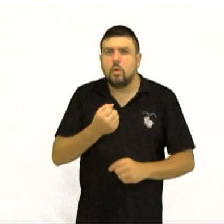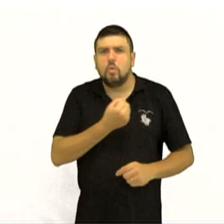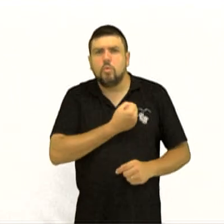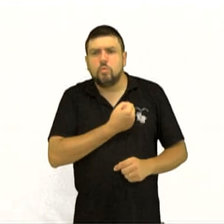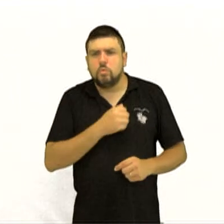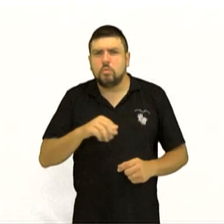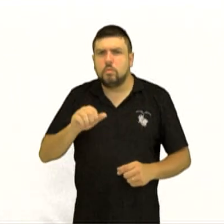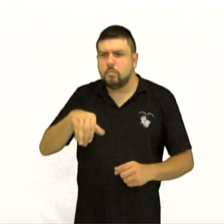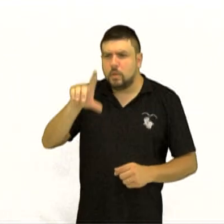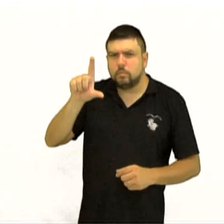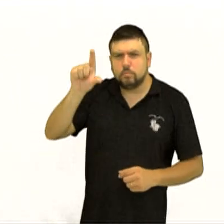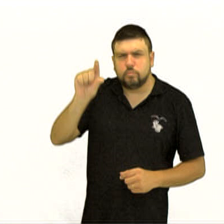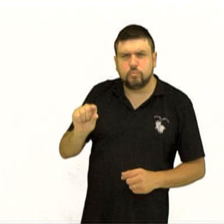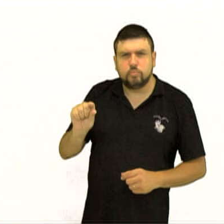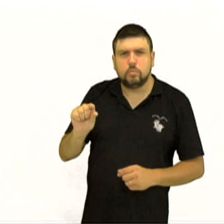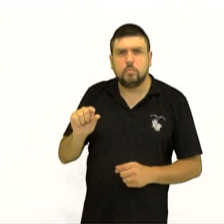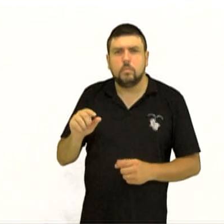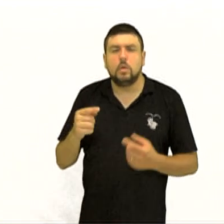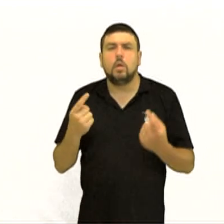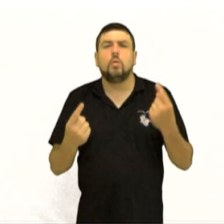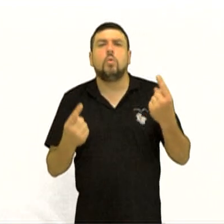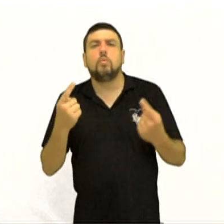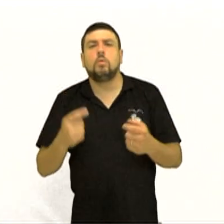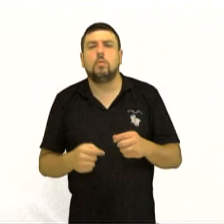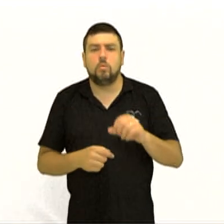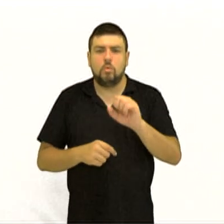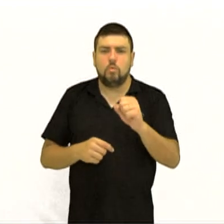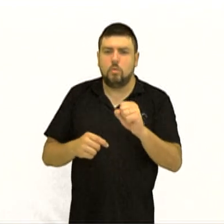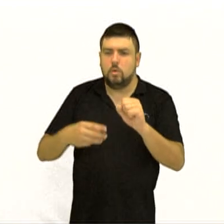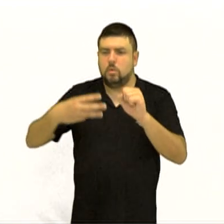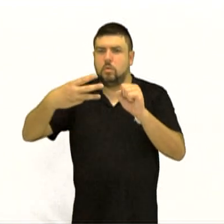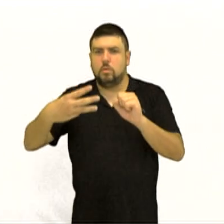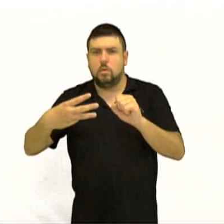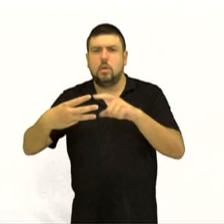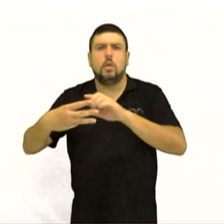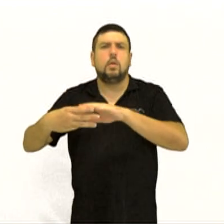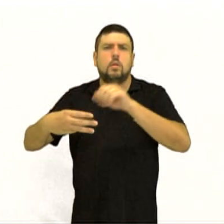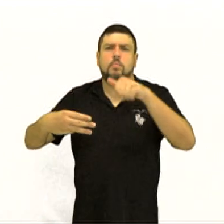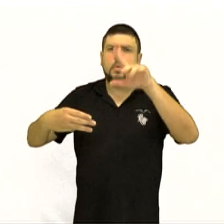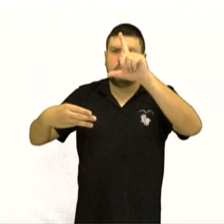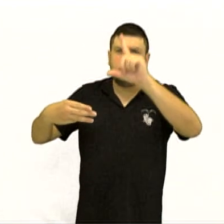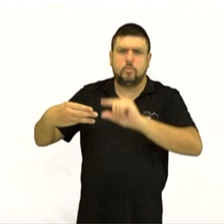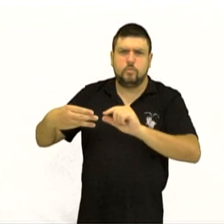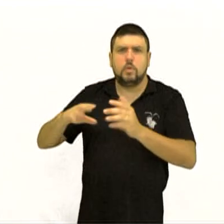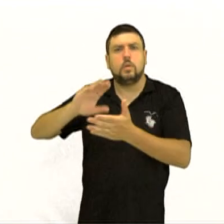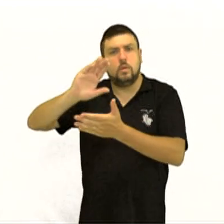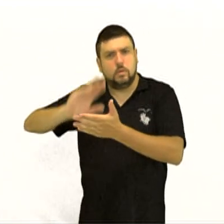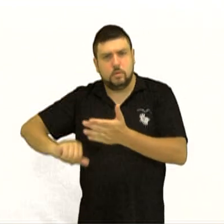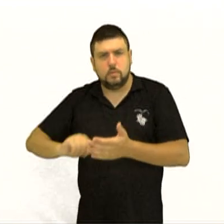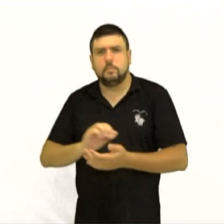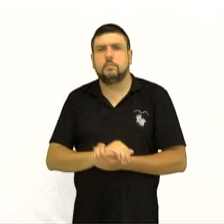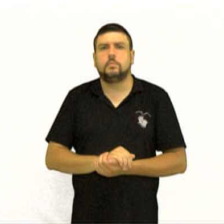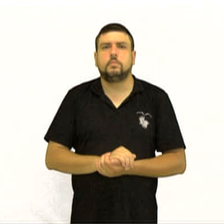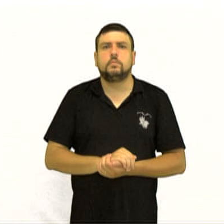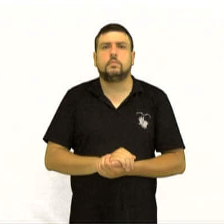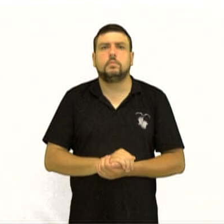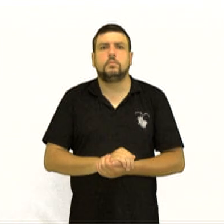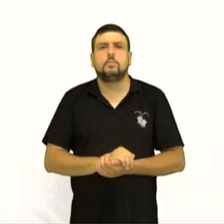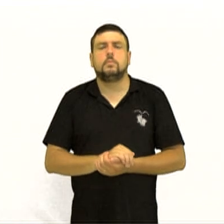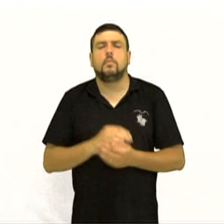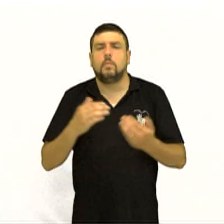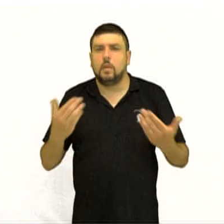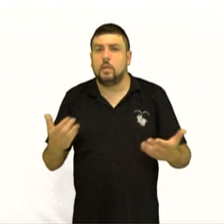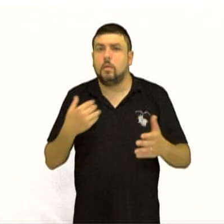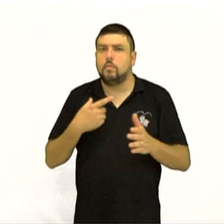Ok? Então, pergunta se esse algarismo é maior ou menor que 5. 3 é maior ou menor que